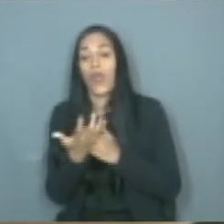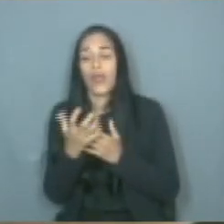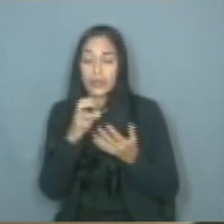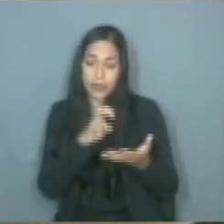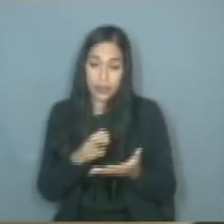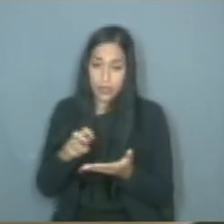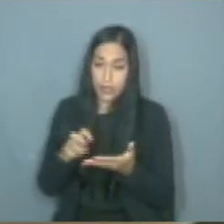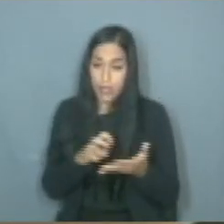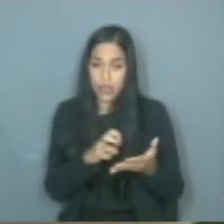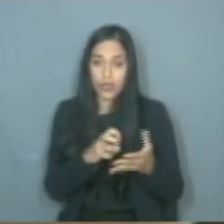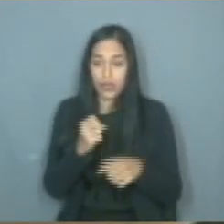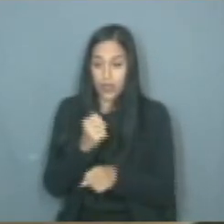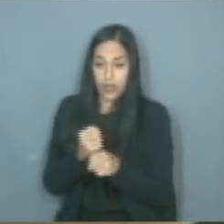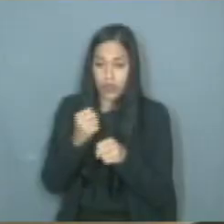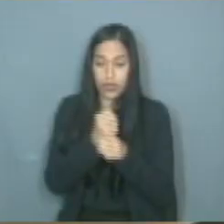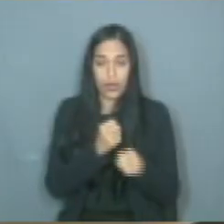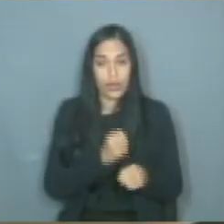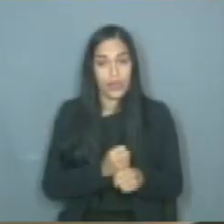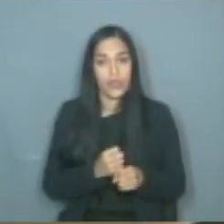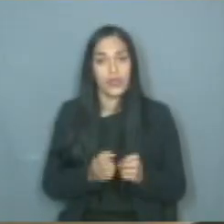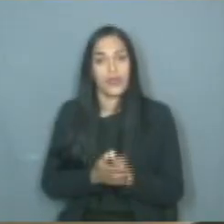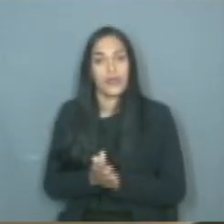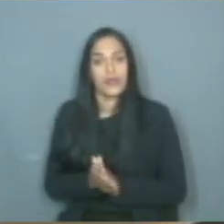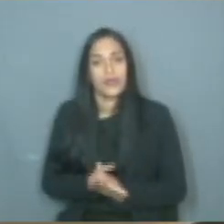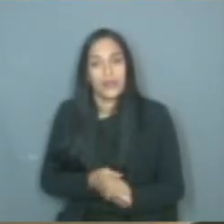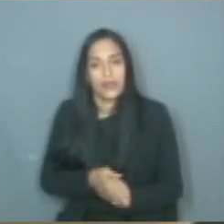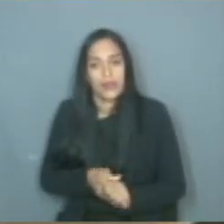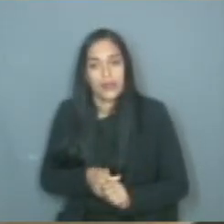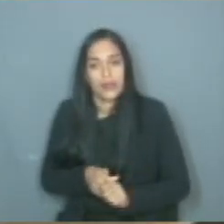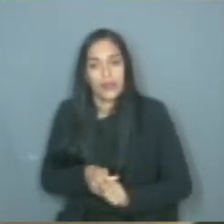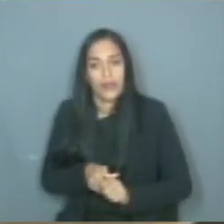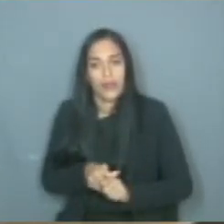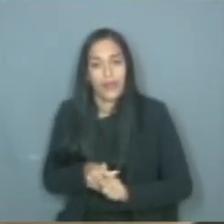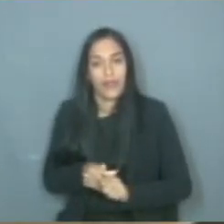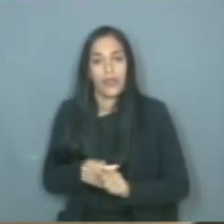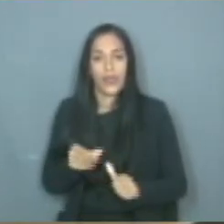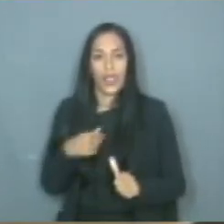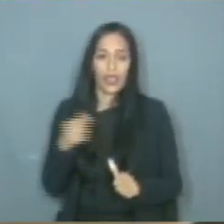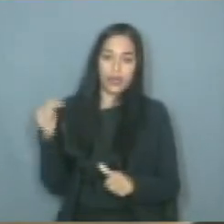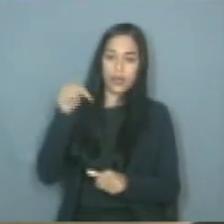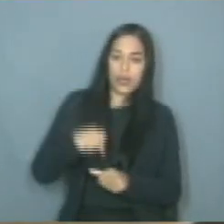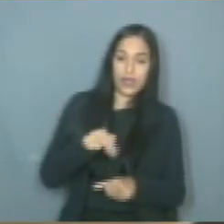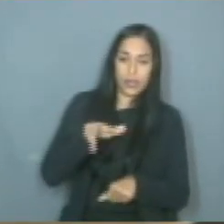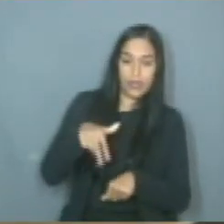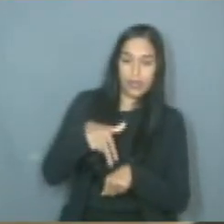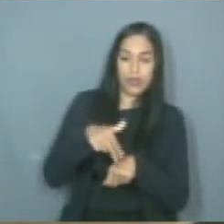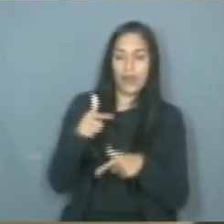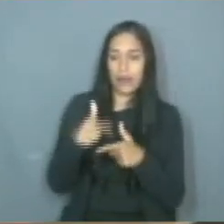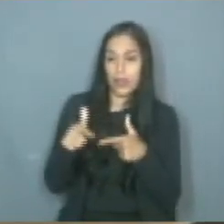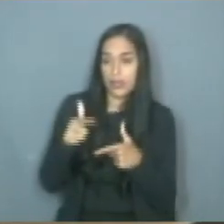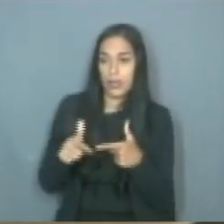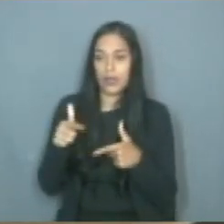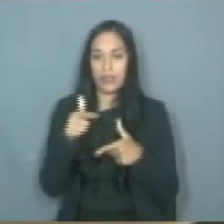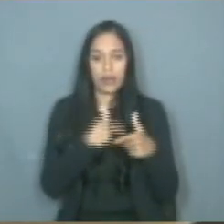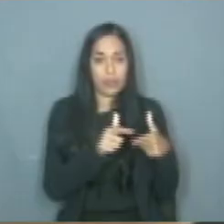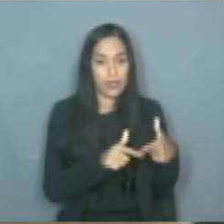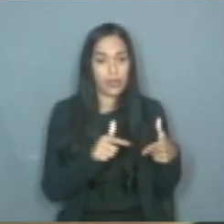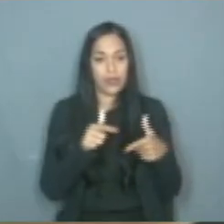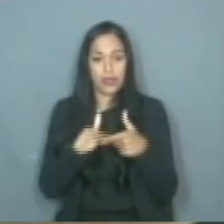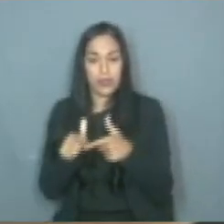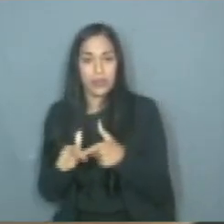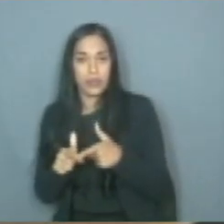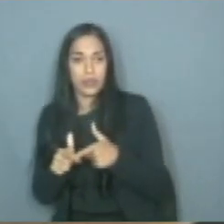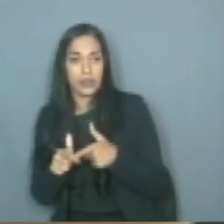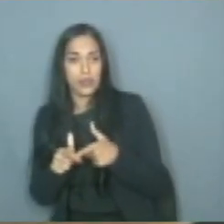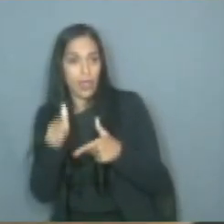creches foram feitas? Gente, e aí chegar aqui e dizer, é um caos, e aí diz que não é tempestade num copo